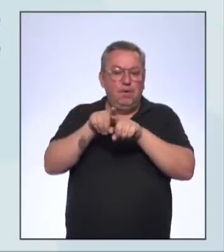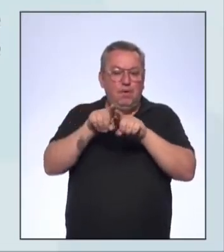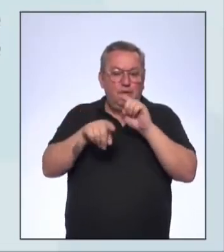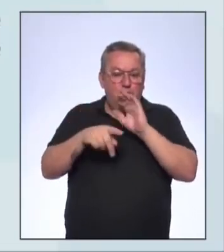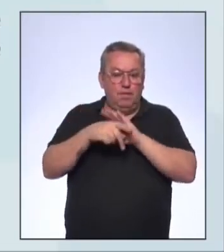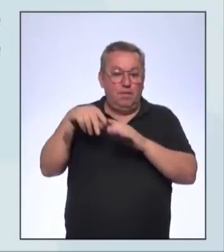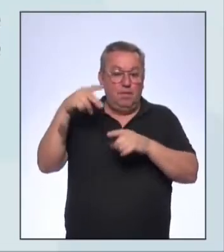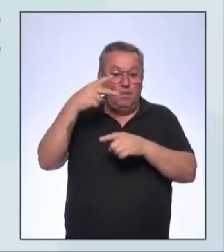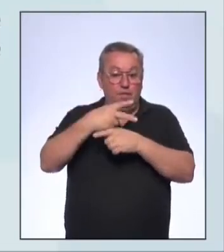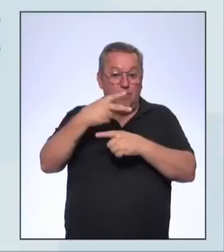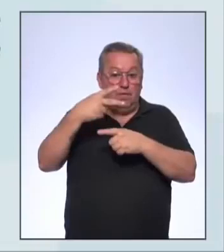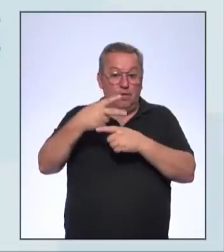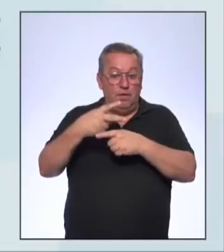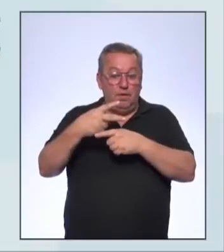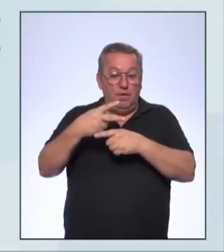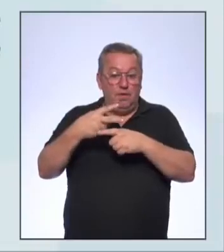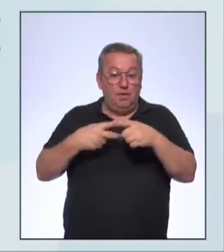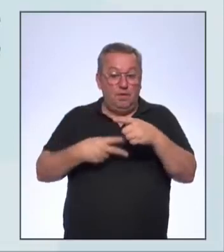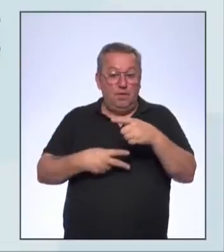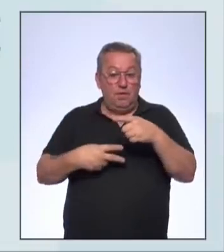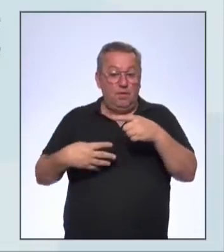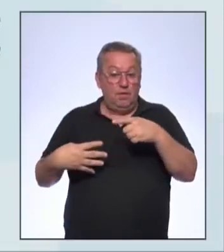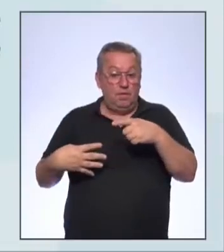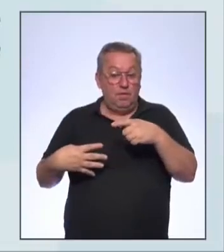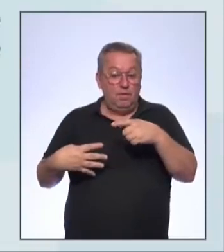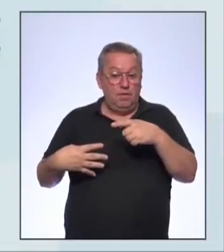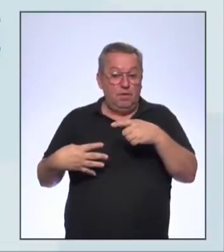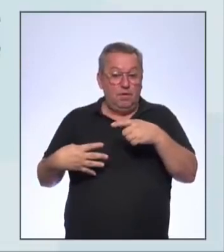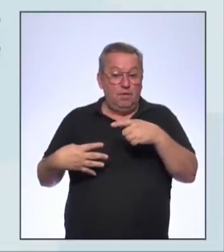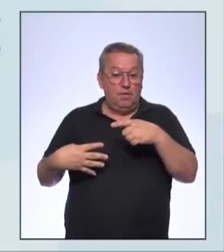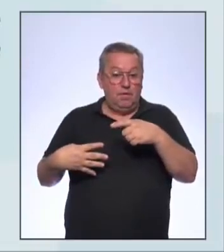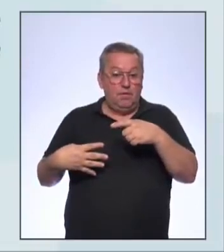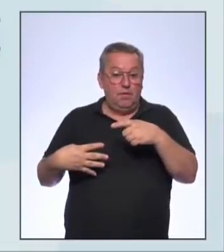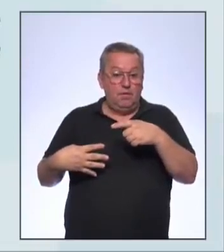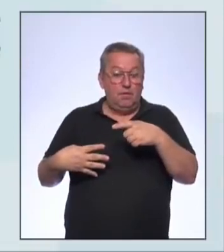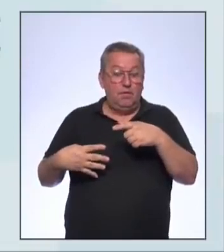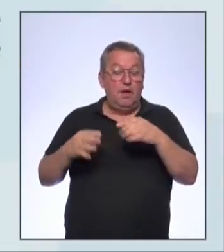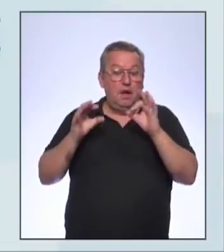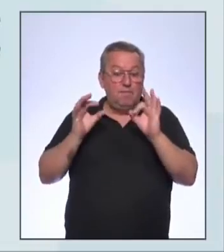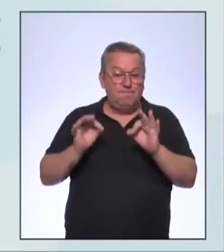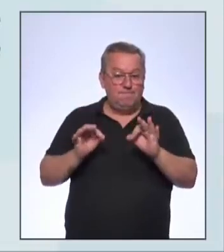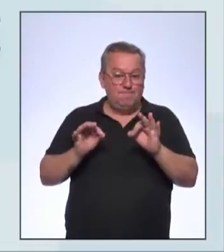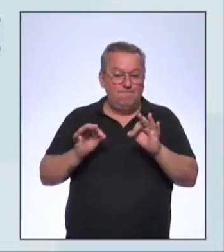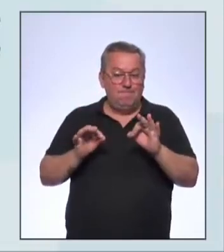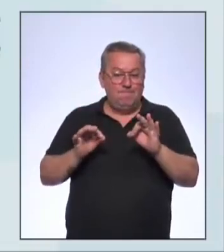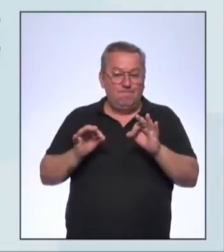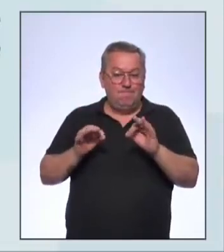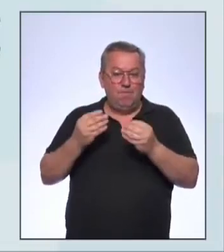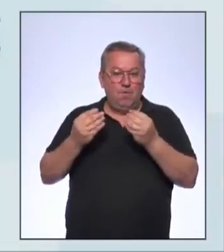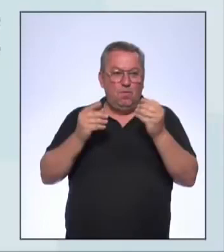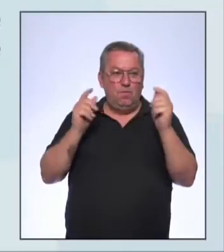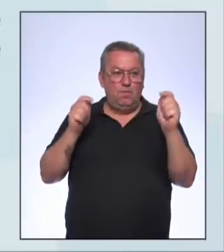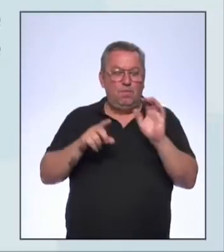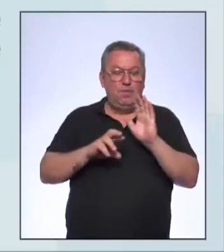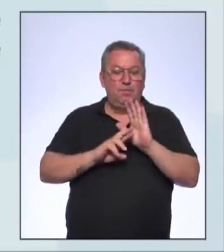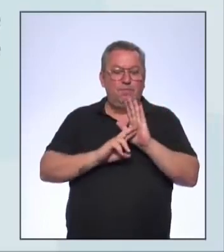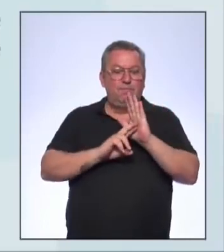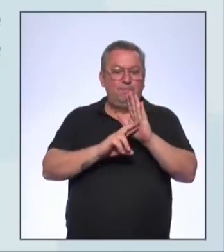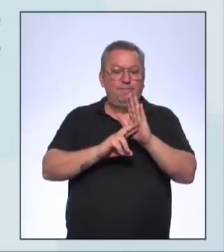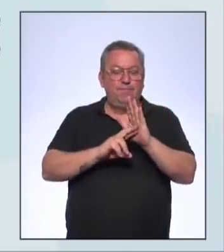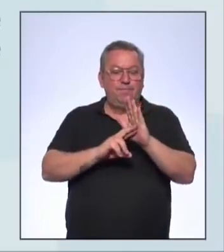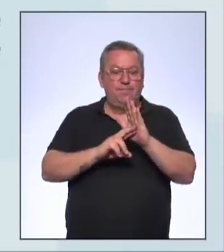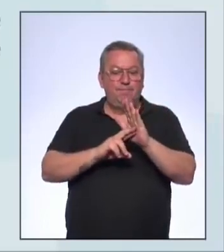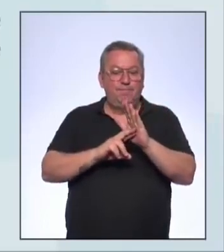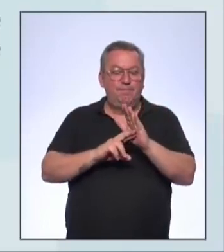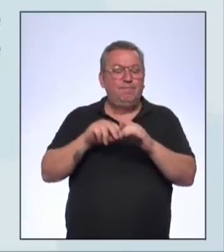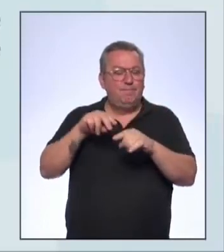Então, 22 sobre 24 avos é a forma, né, com que a gente pode representar essa fração.